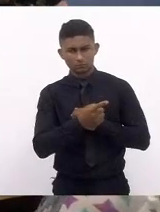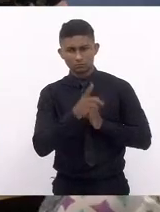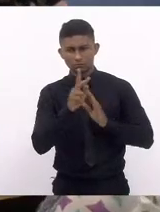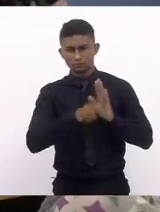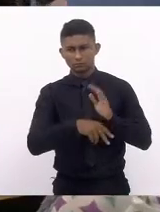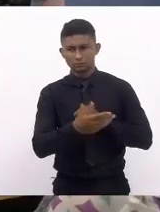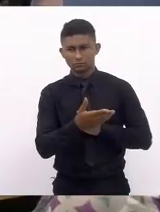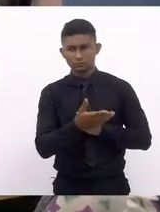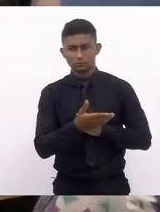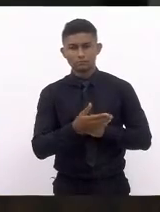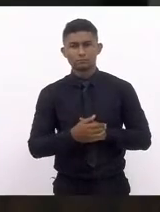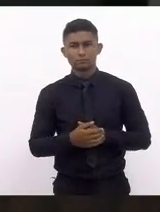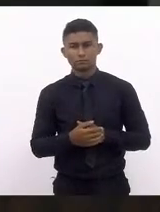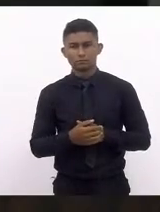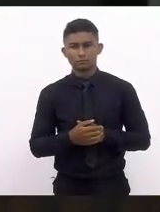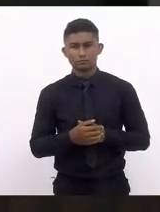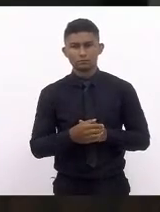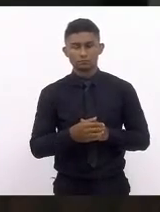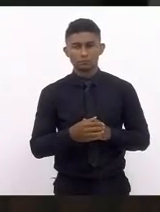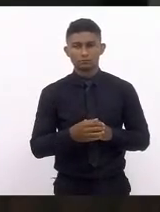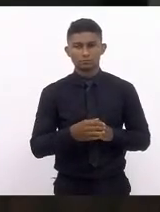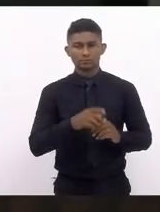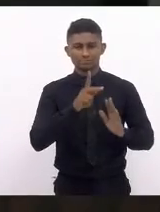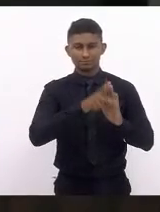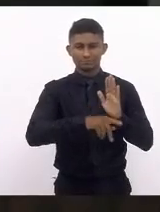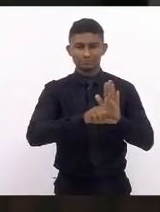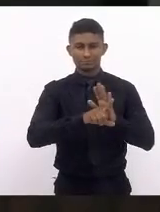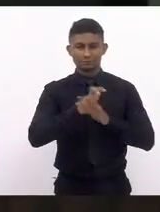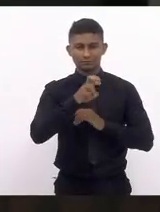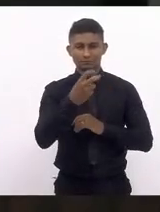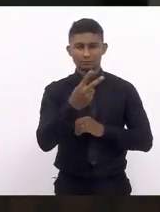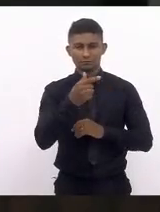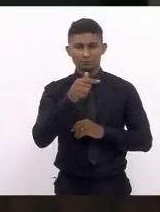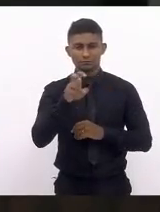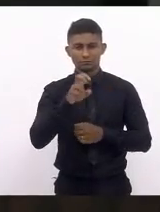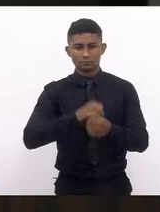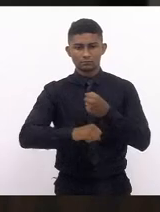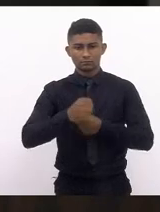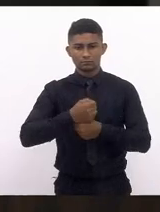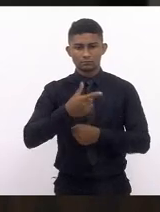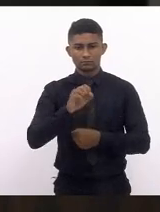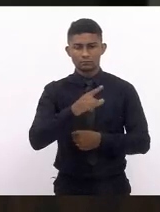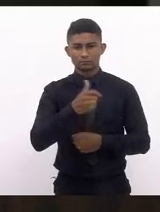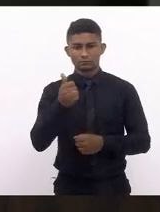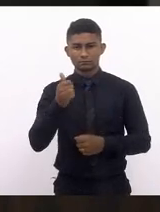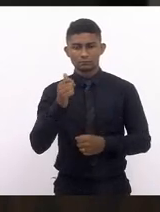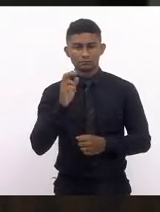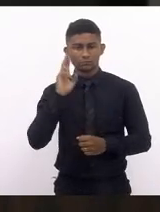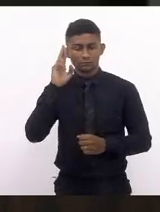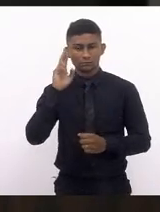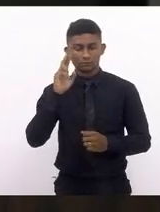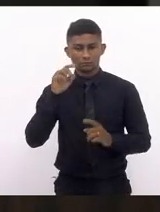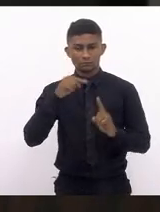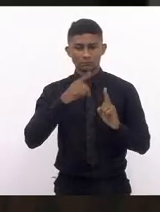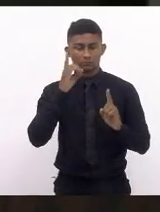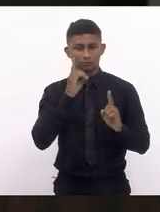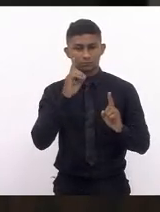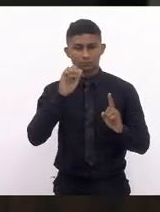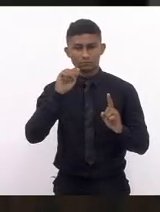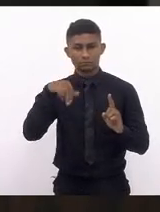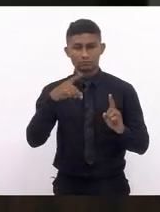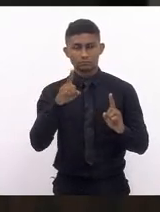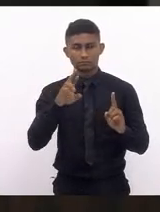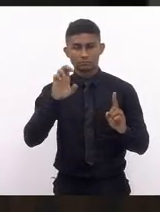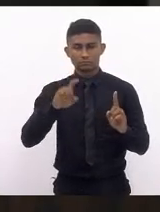em urgência e discussão que gosta de lei 5275 de 21 eu tô Deputado André Ceciliano deixando recurso fundo